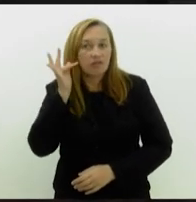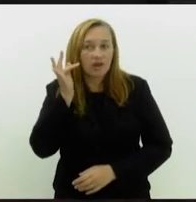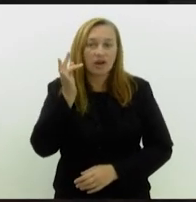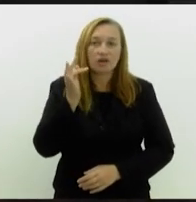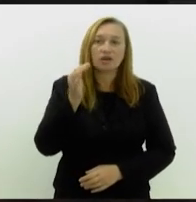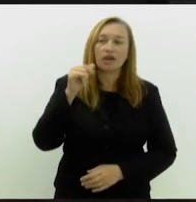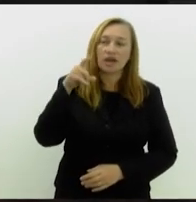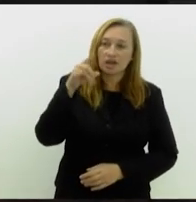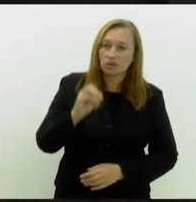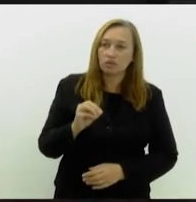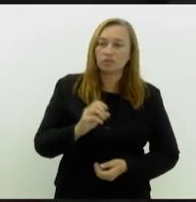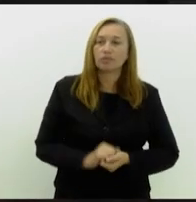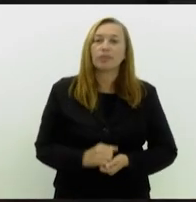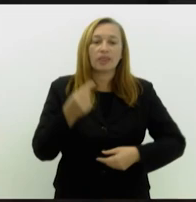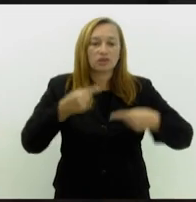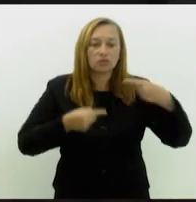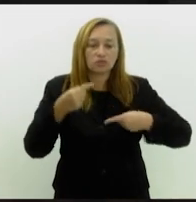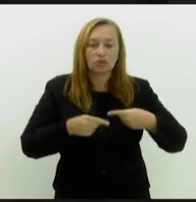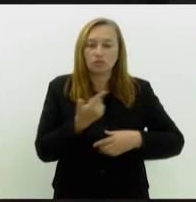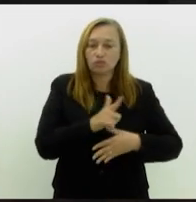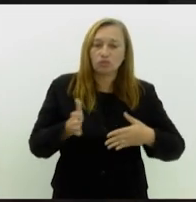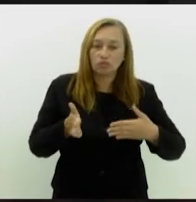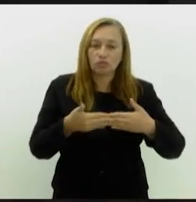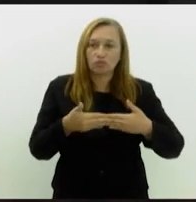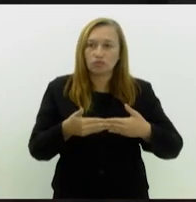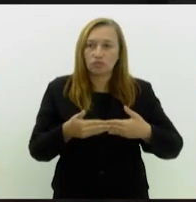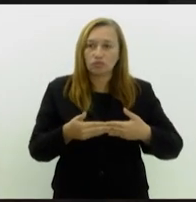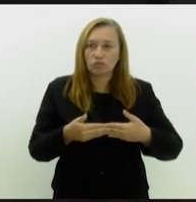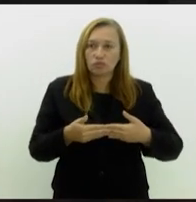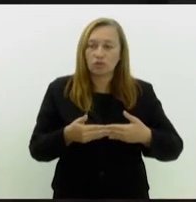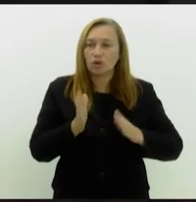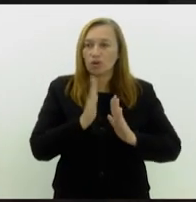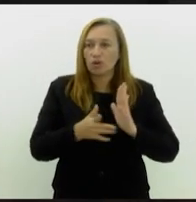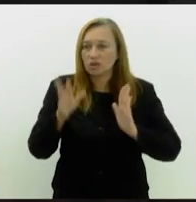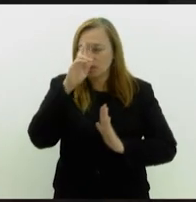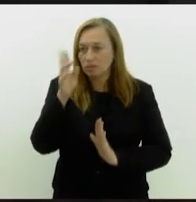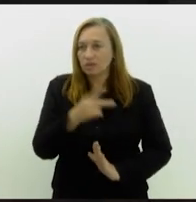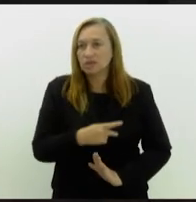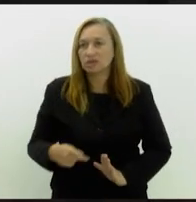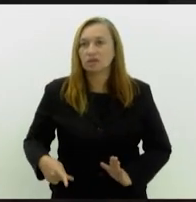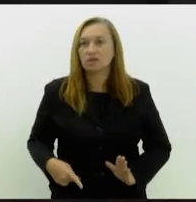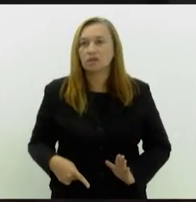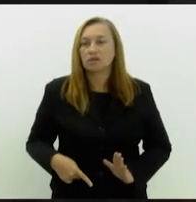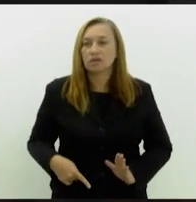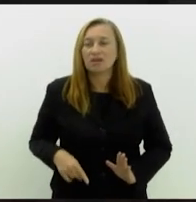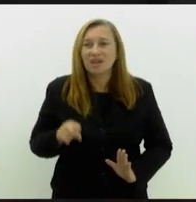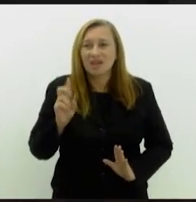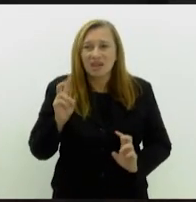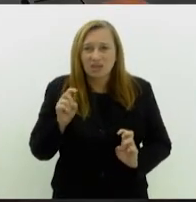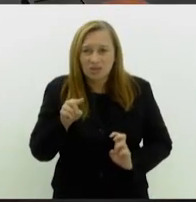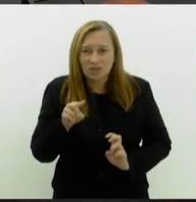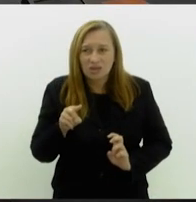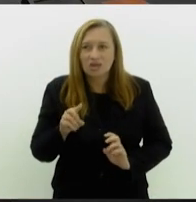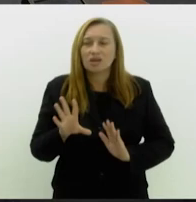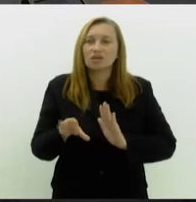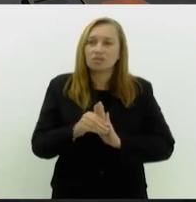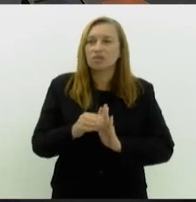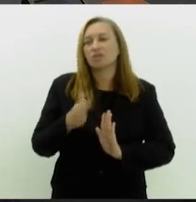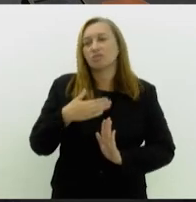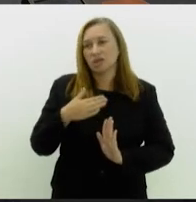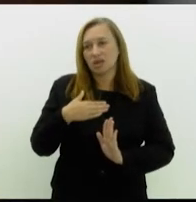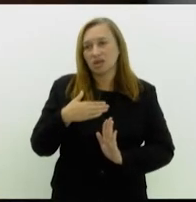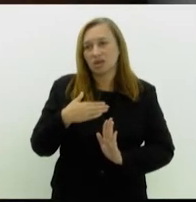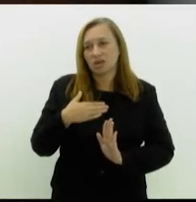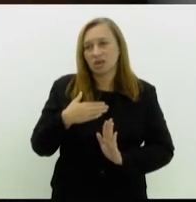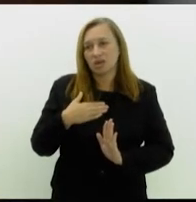e Cláudio Caiado em discussão não havendo quem quer discutir uma questão de ordem Presidente eu sobre as emendas que é de minha autoria